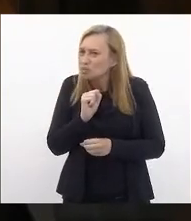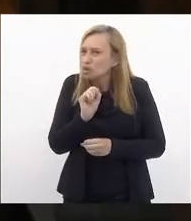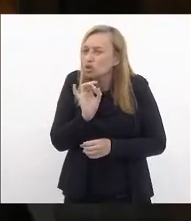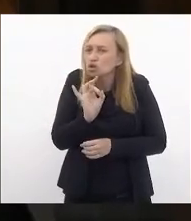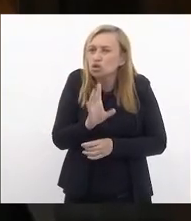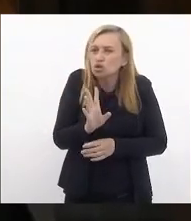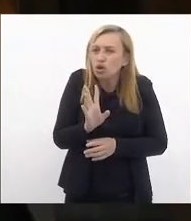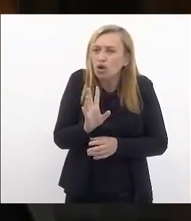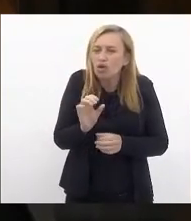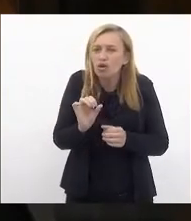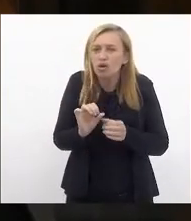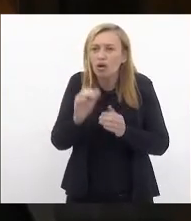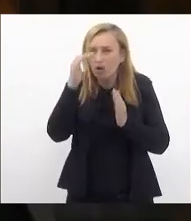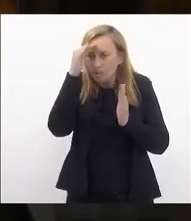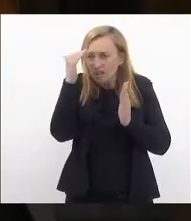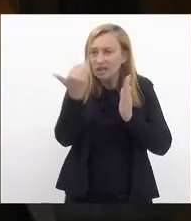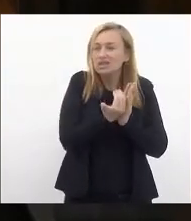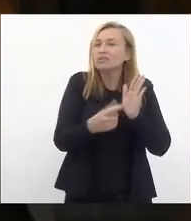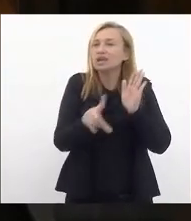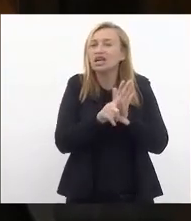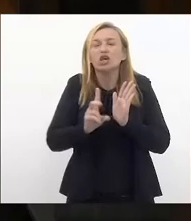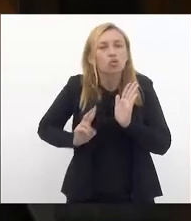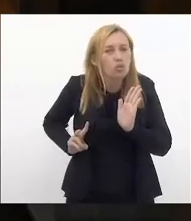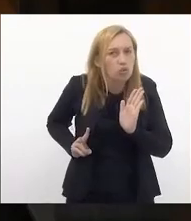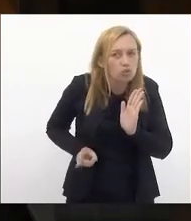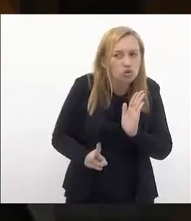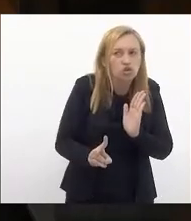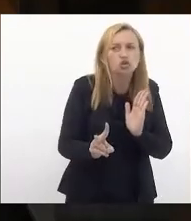fizemos cumprir a lei e vamos continuar